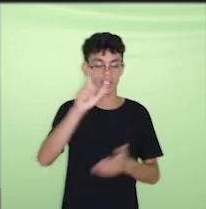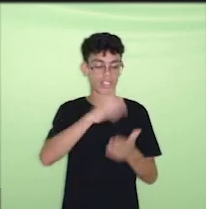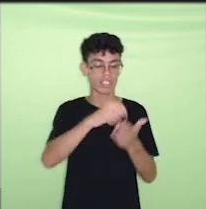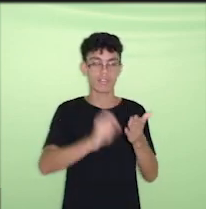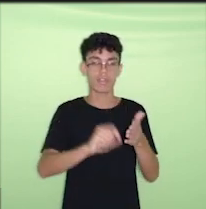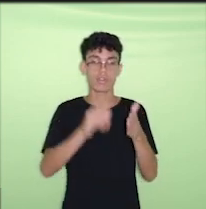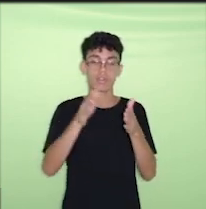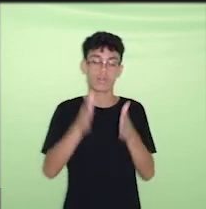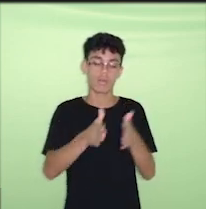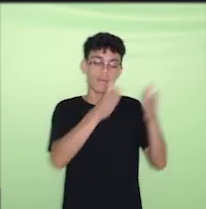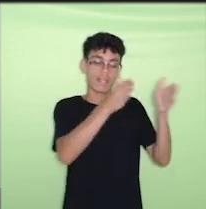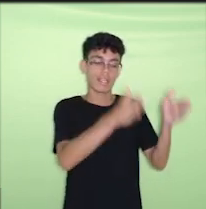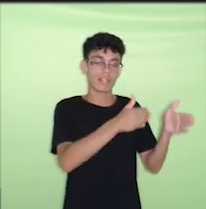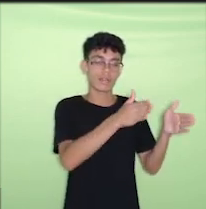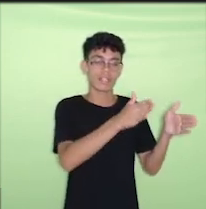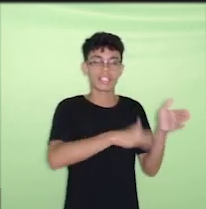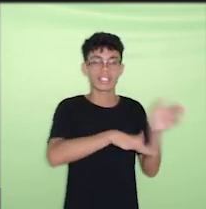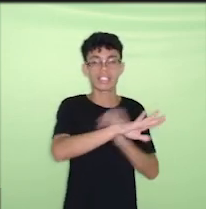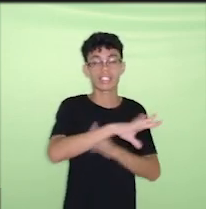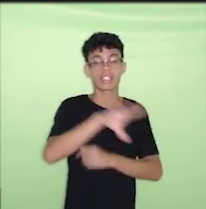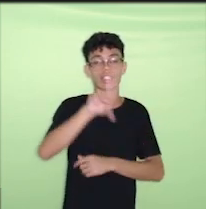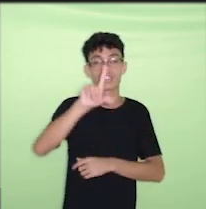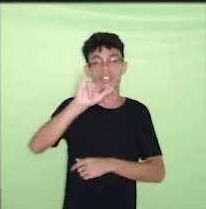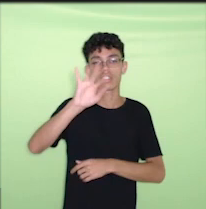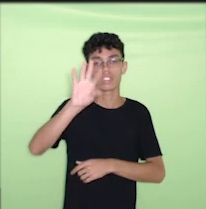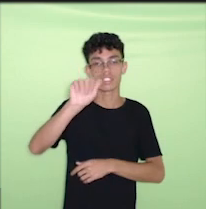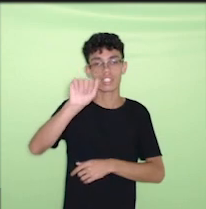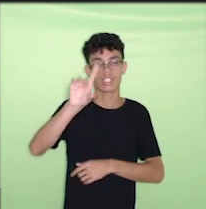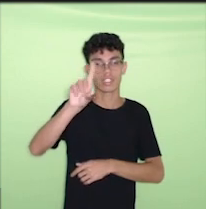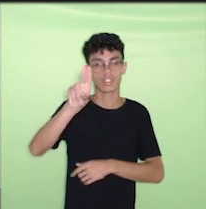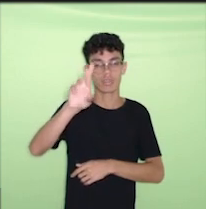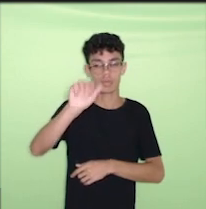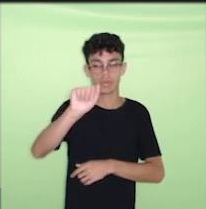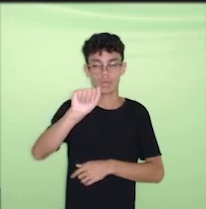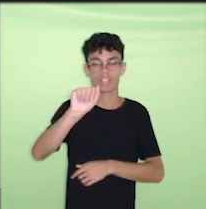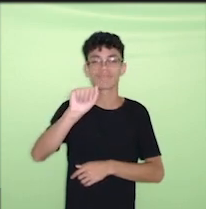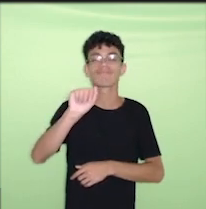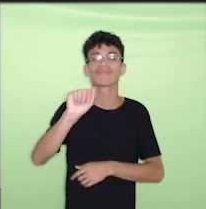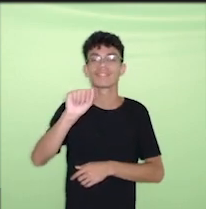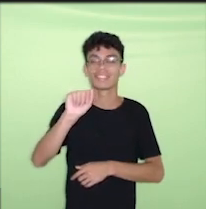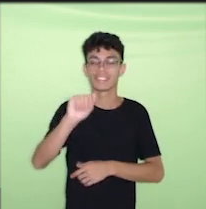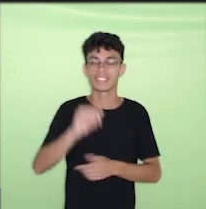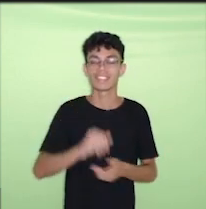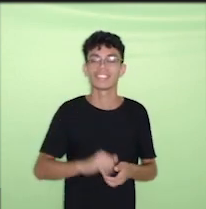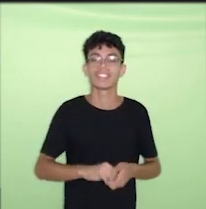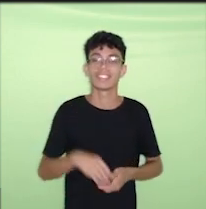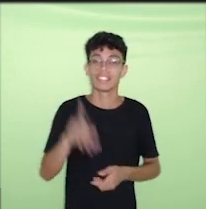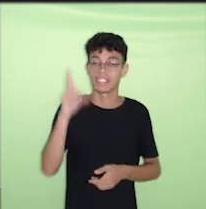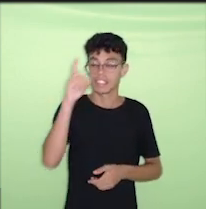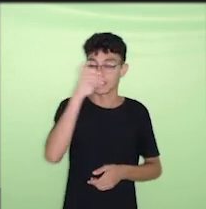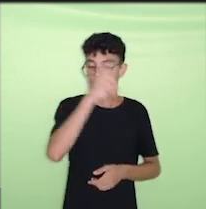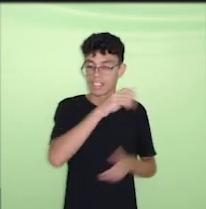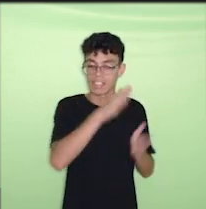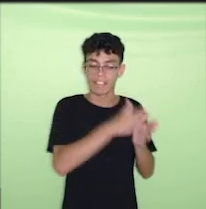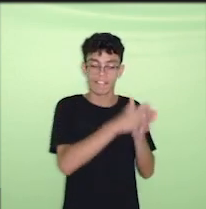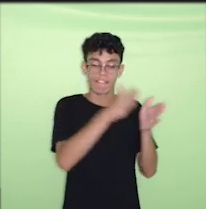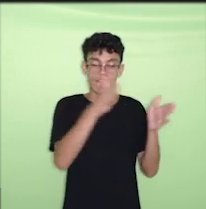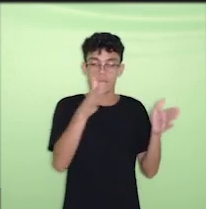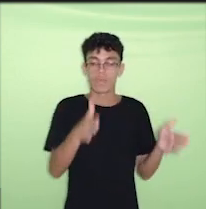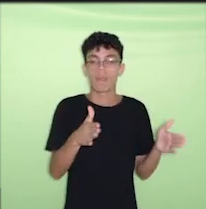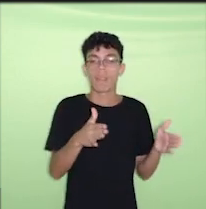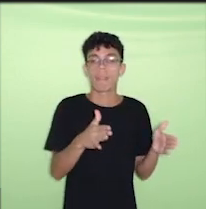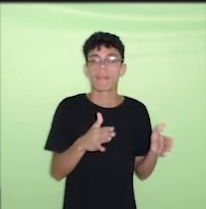que o teatro, apesar da ditadura, do AI-5 e tudo mais, teve muito profícuo, assim, né? O Zé Celso estava